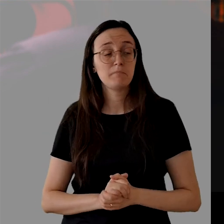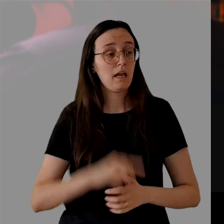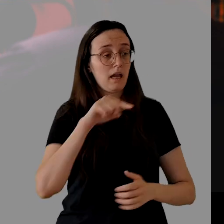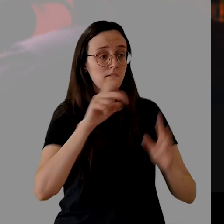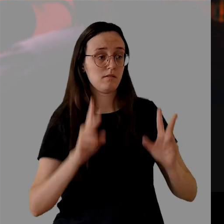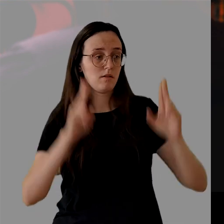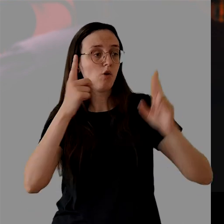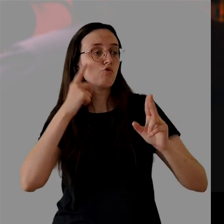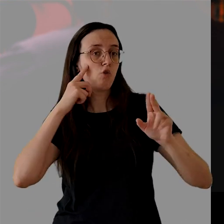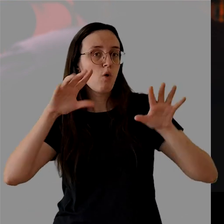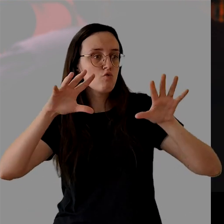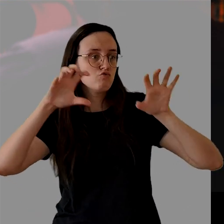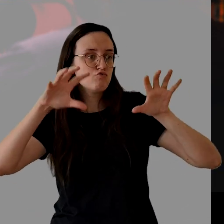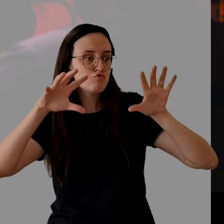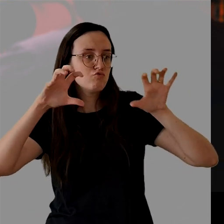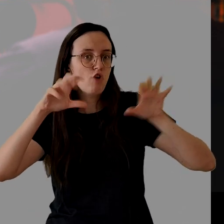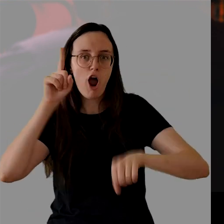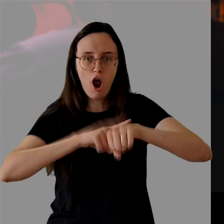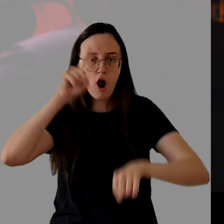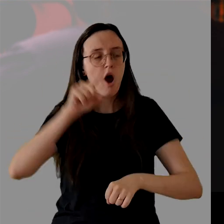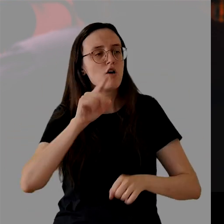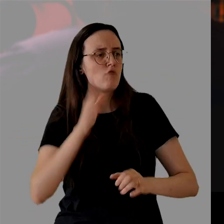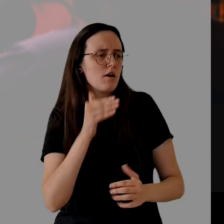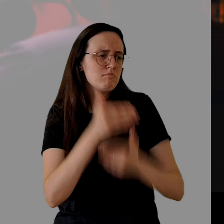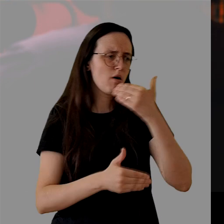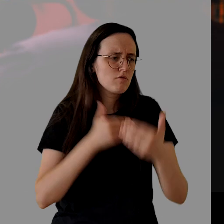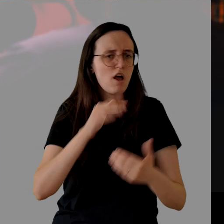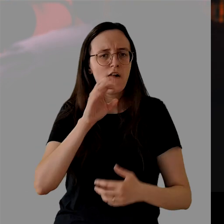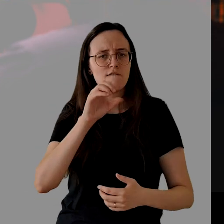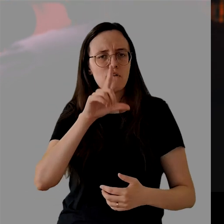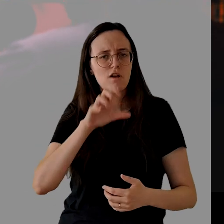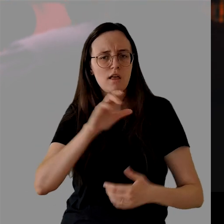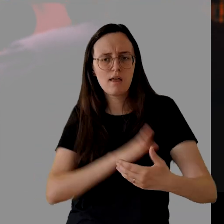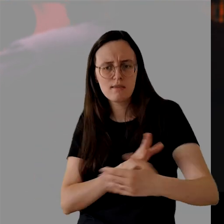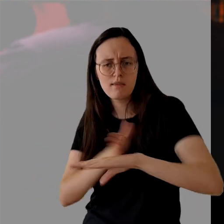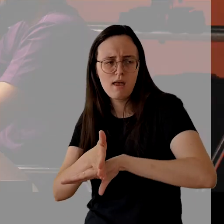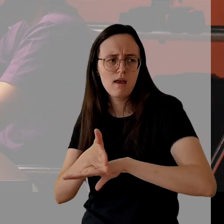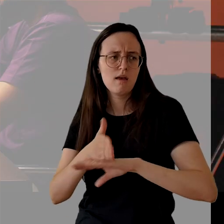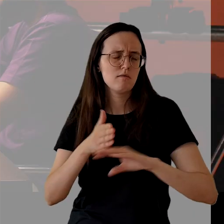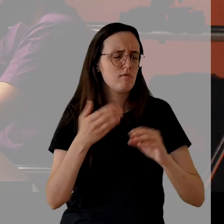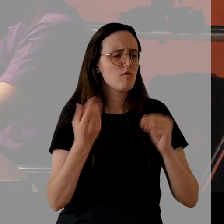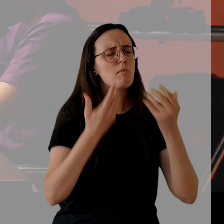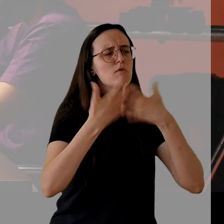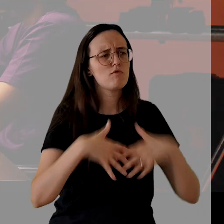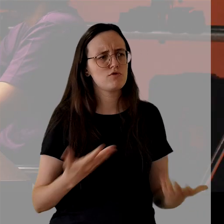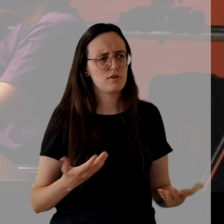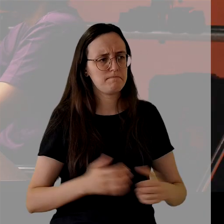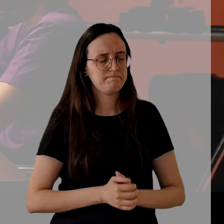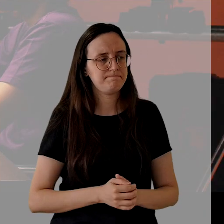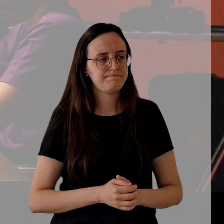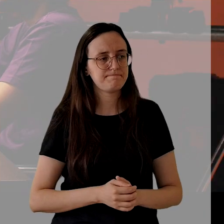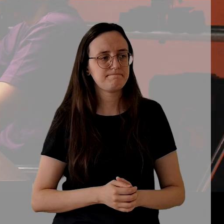direto que participa, ou já o processo também de Foley entra nessa pré? Como que funciona?